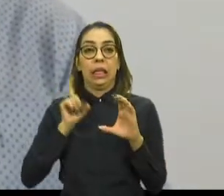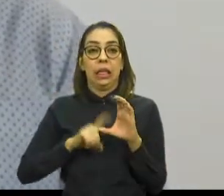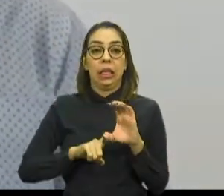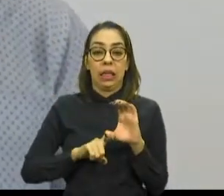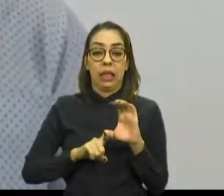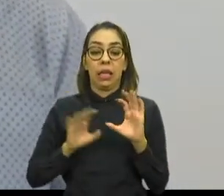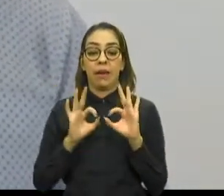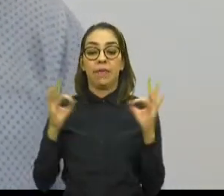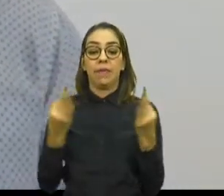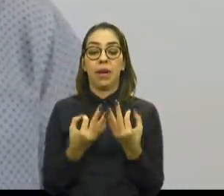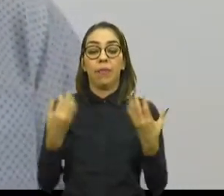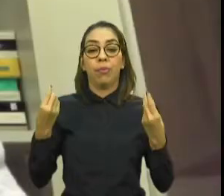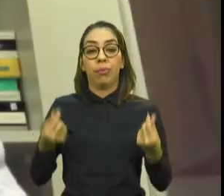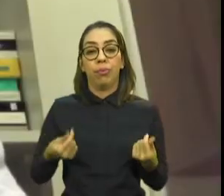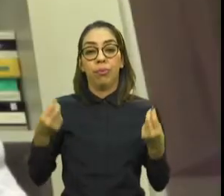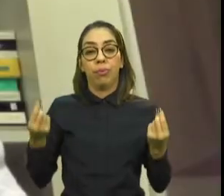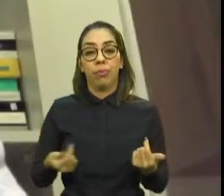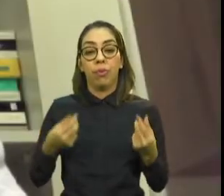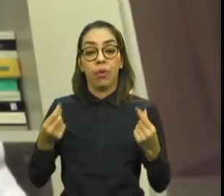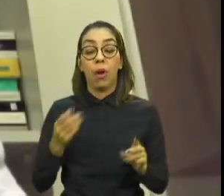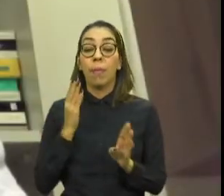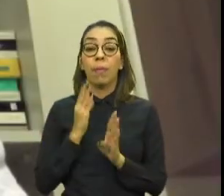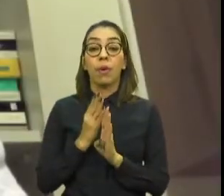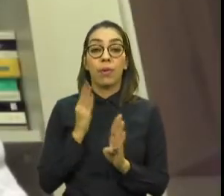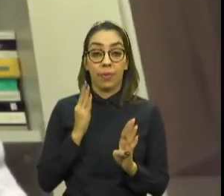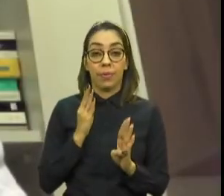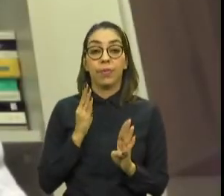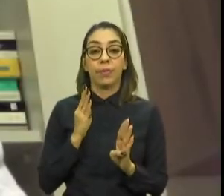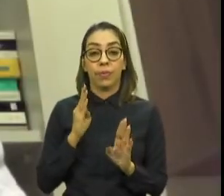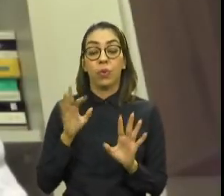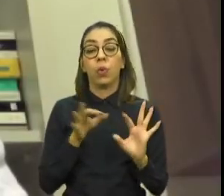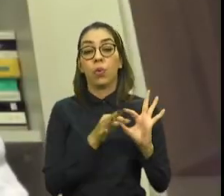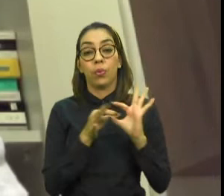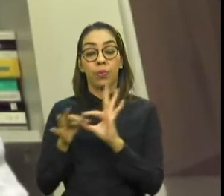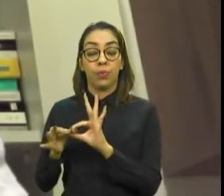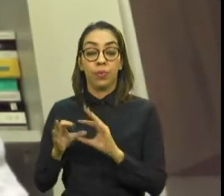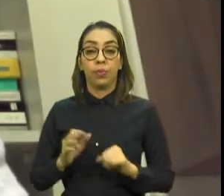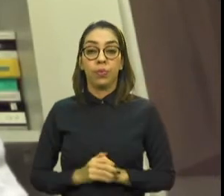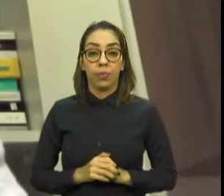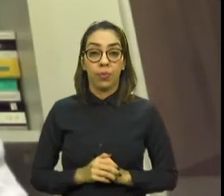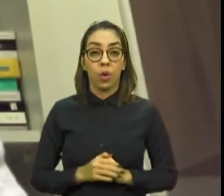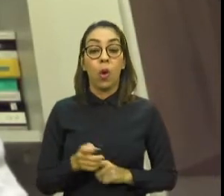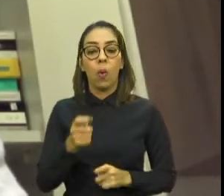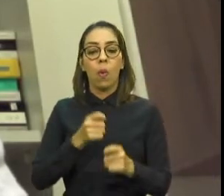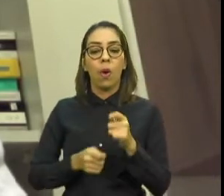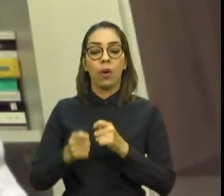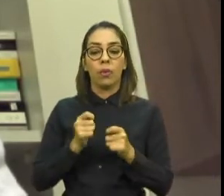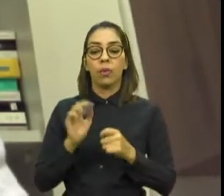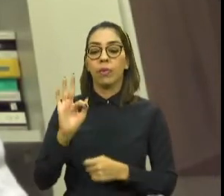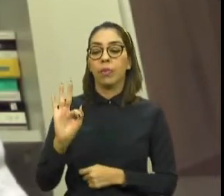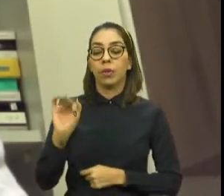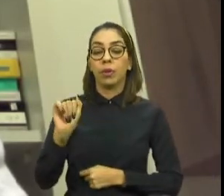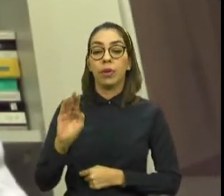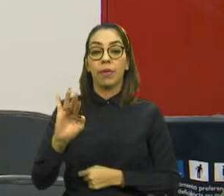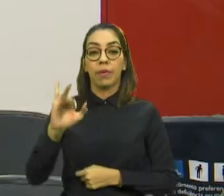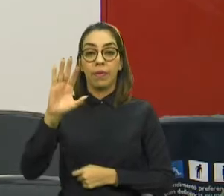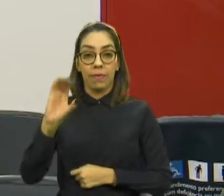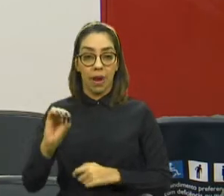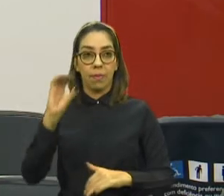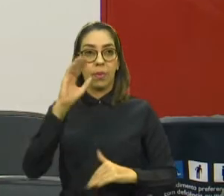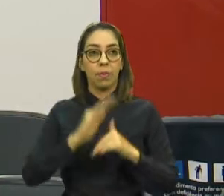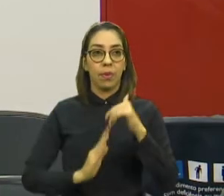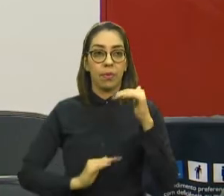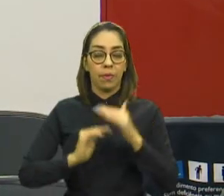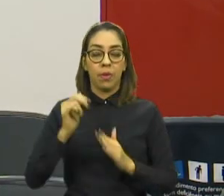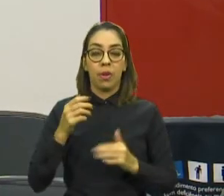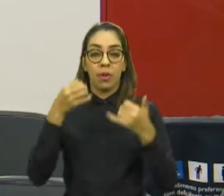conta dessas altas. O economista Fábio Castelo Branco explica como funcionam as modalidades de financiamento com